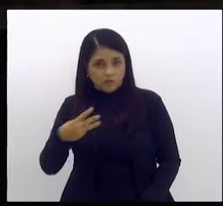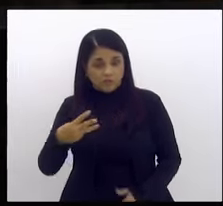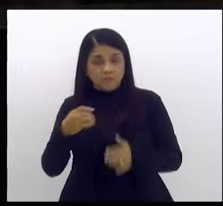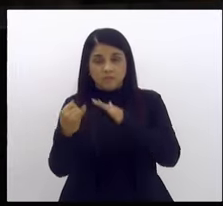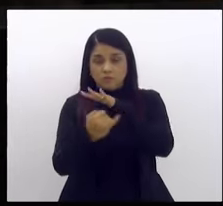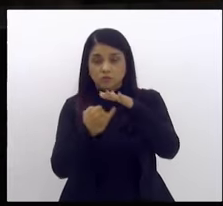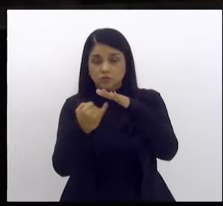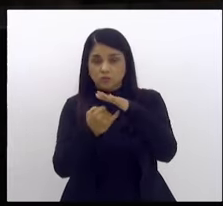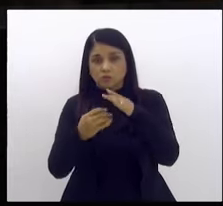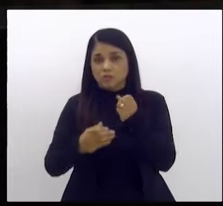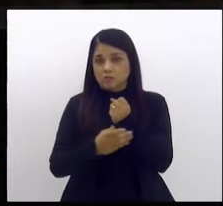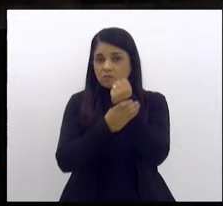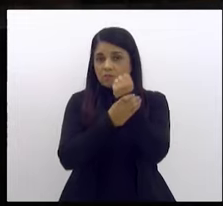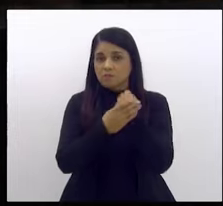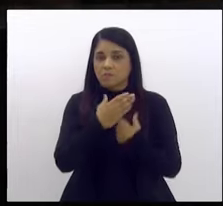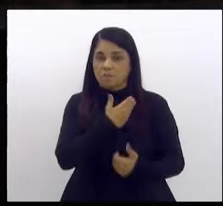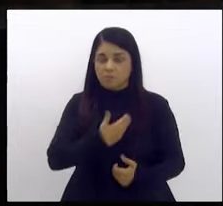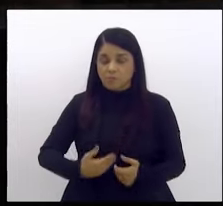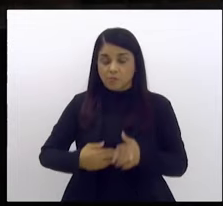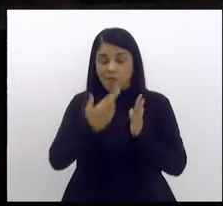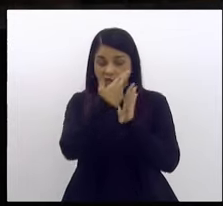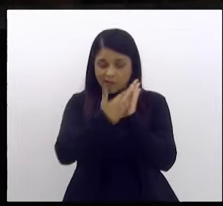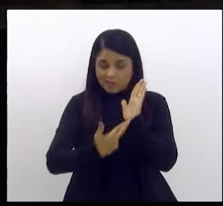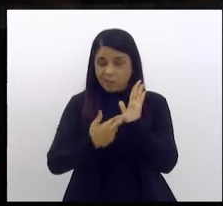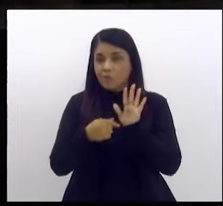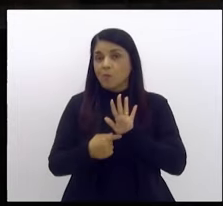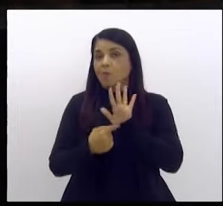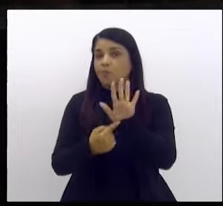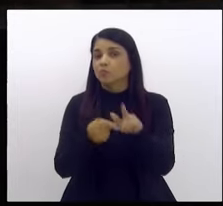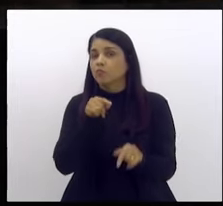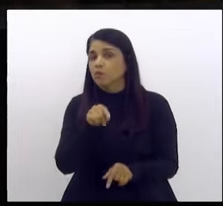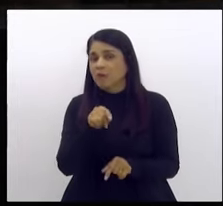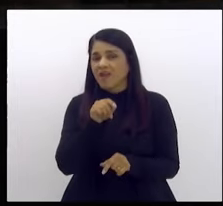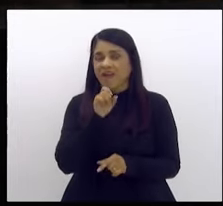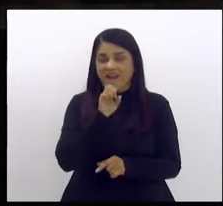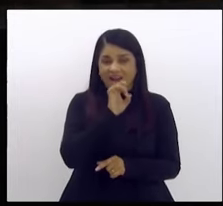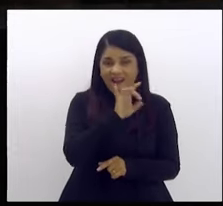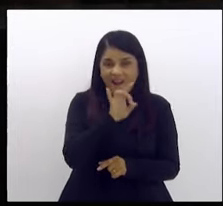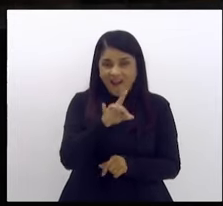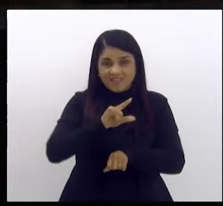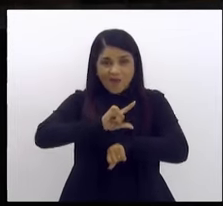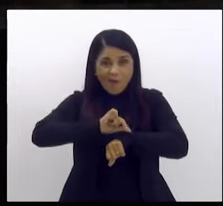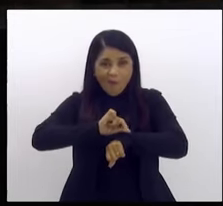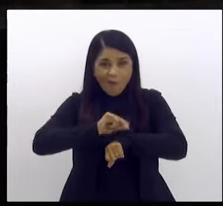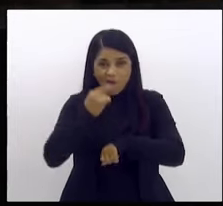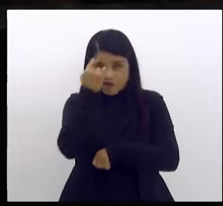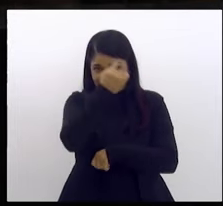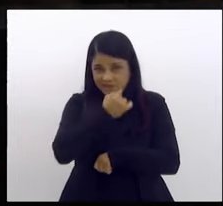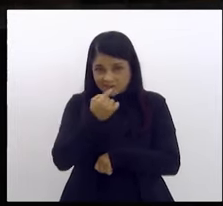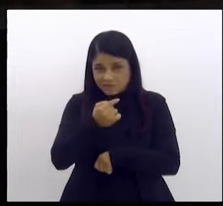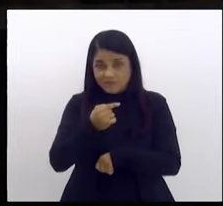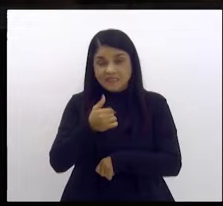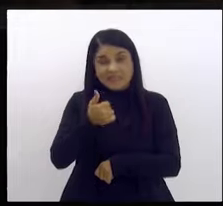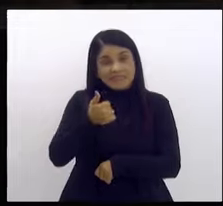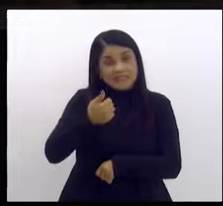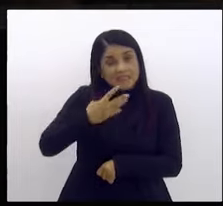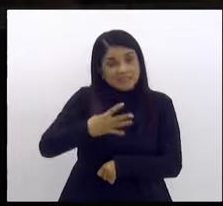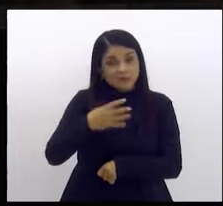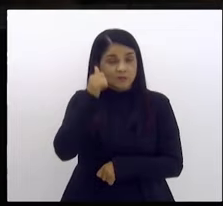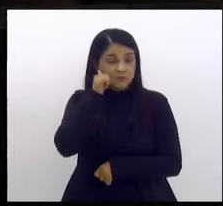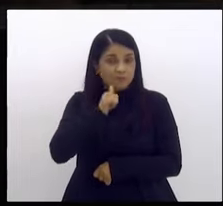Pública. Esse relatório demonstrou que, a cada hora, 14 mulheres no estado do Rio de